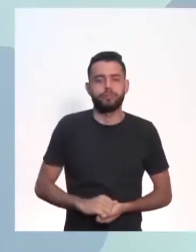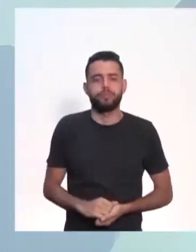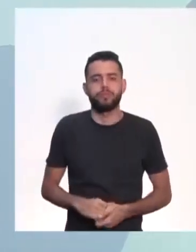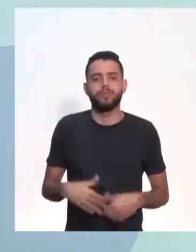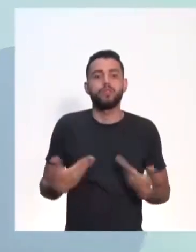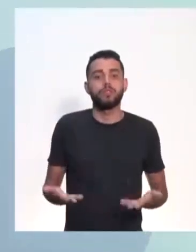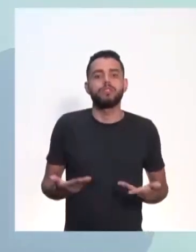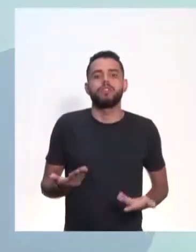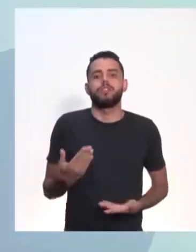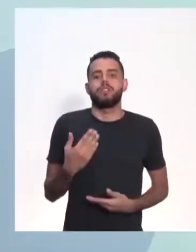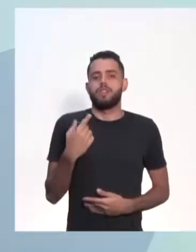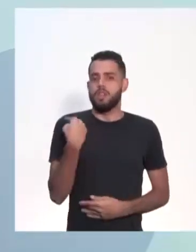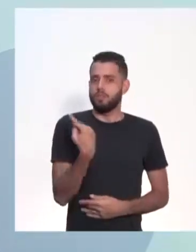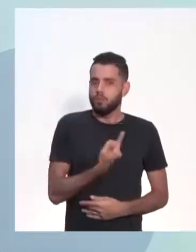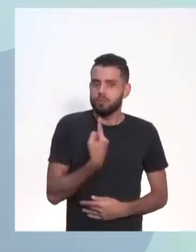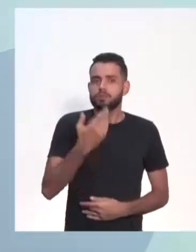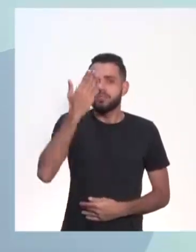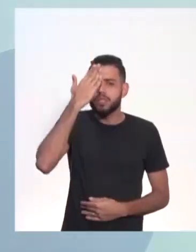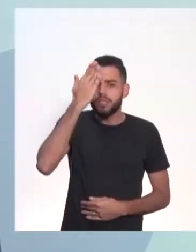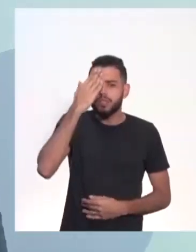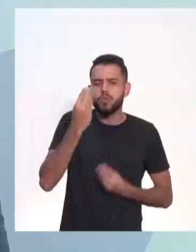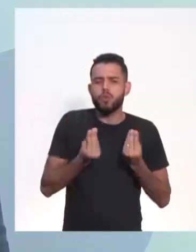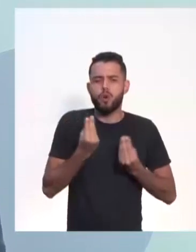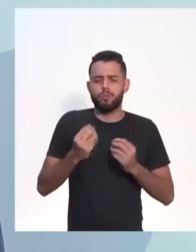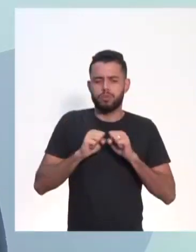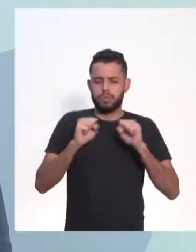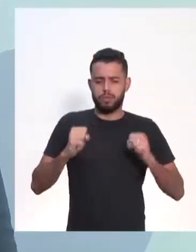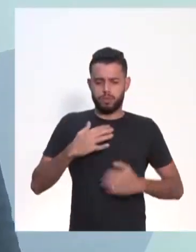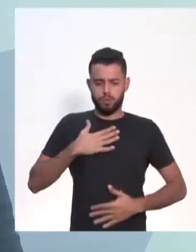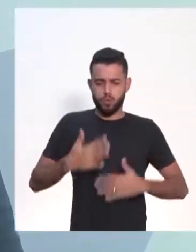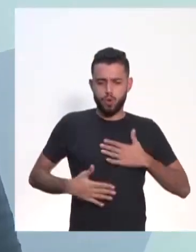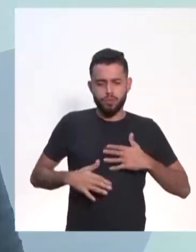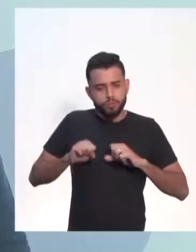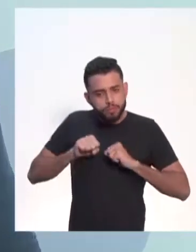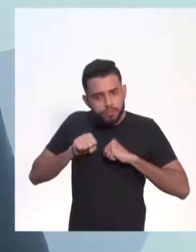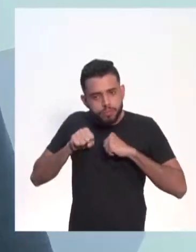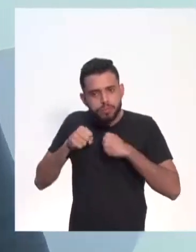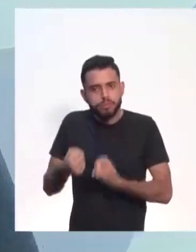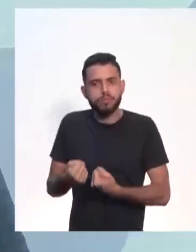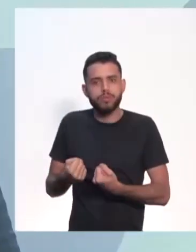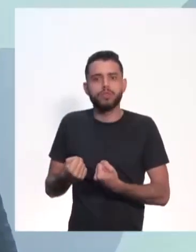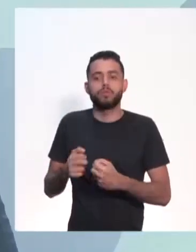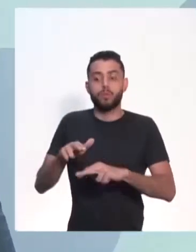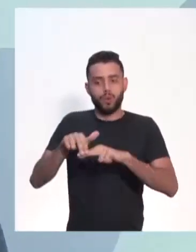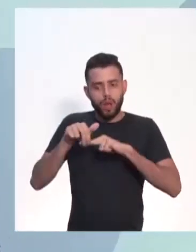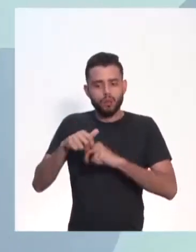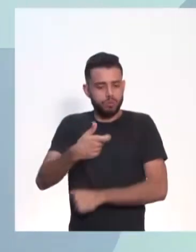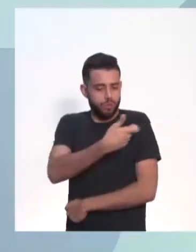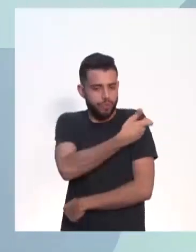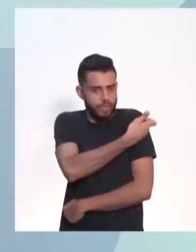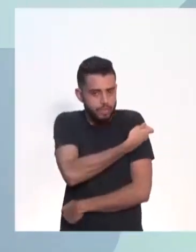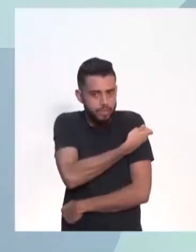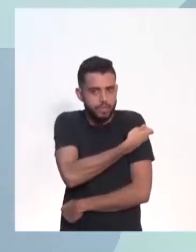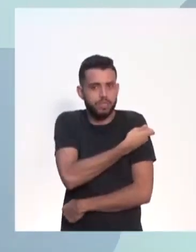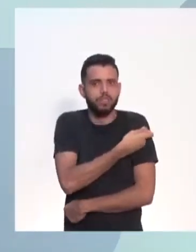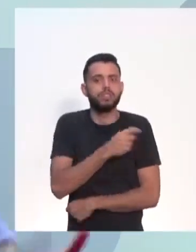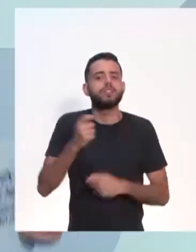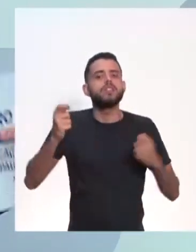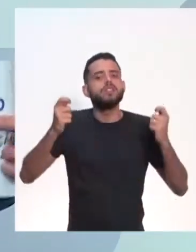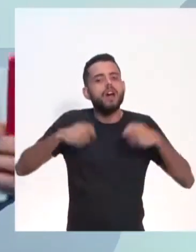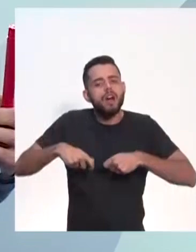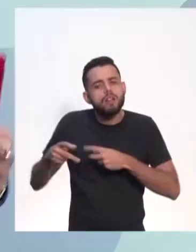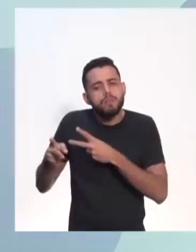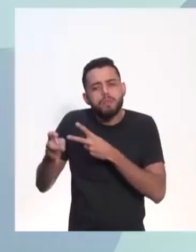entender como esse sistema imunológico é ajudado pela construção de uma vacina, a gente consegue perceber